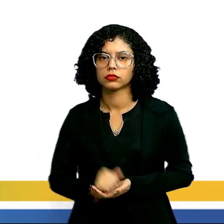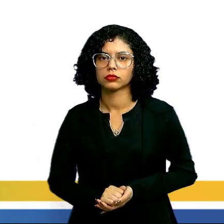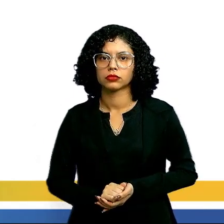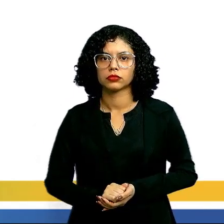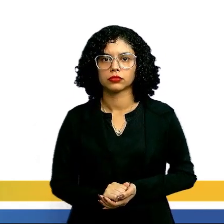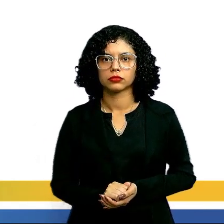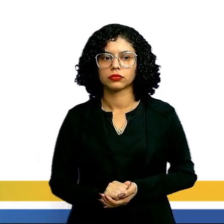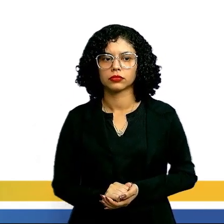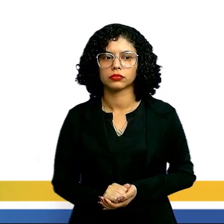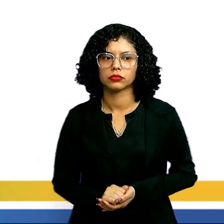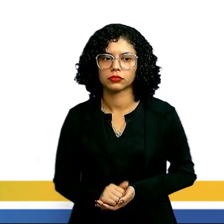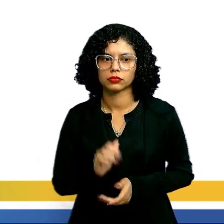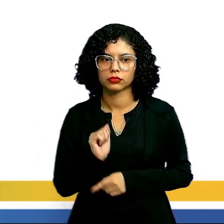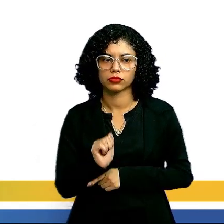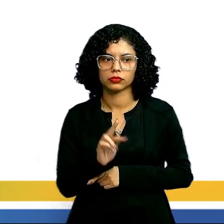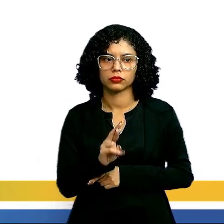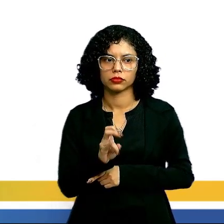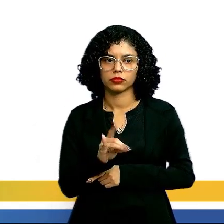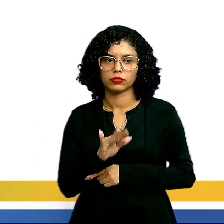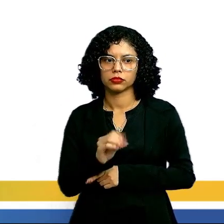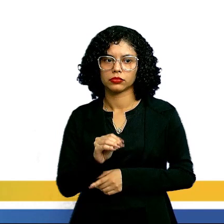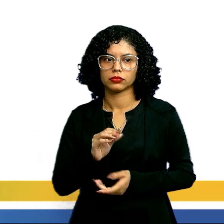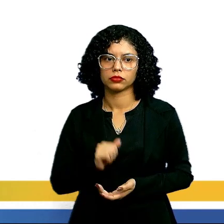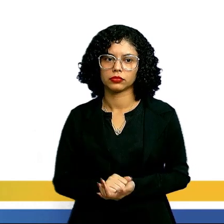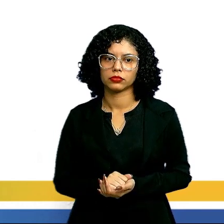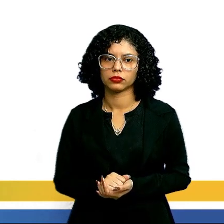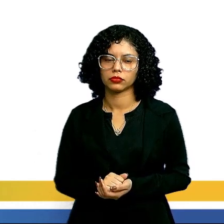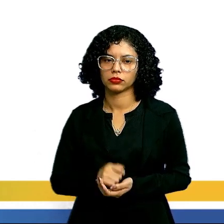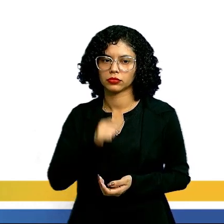jogada. Arthur, Bernardo e Caio